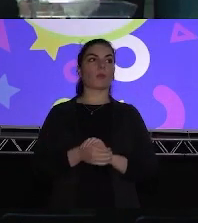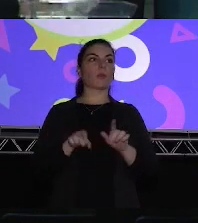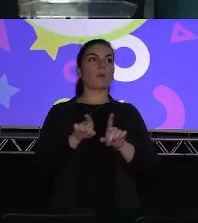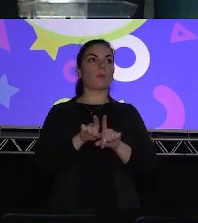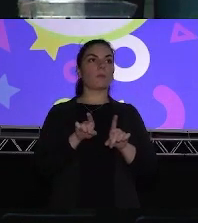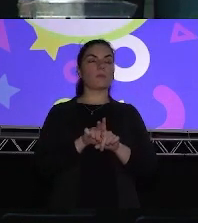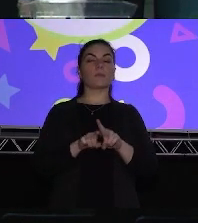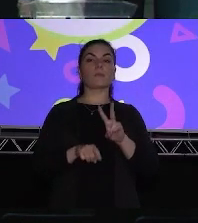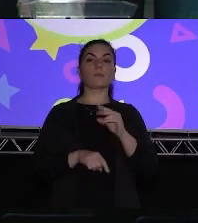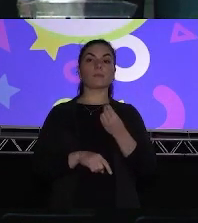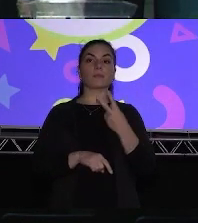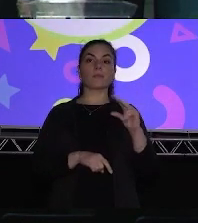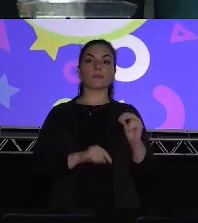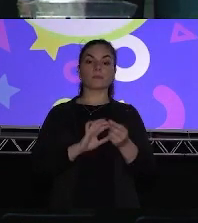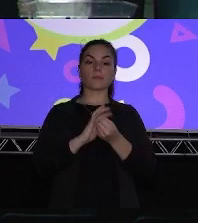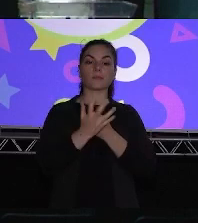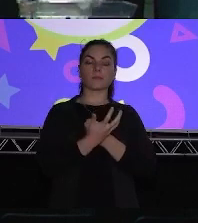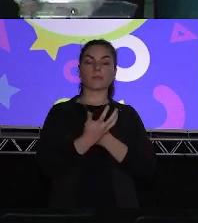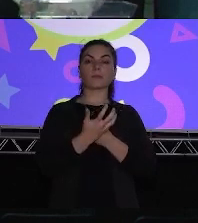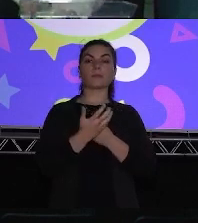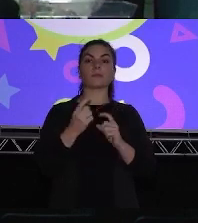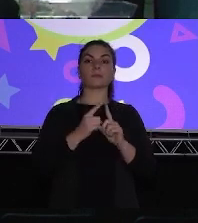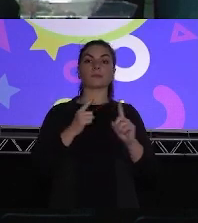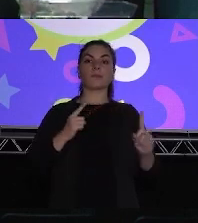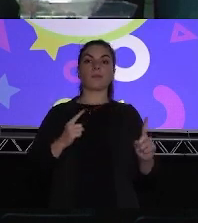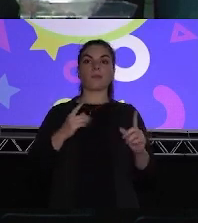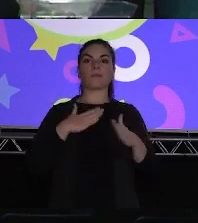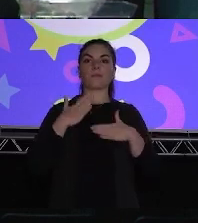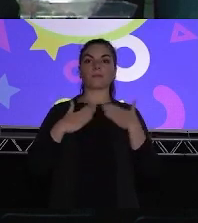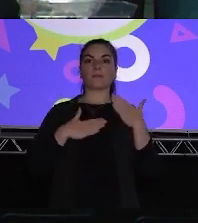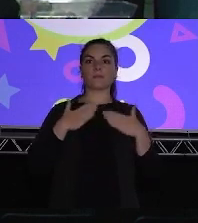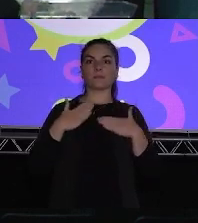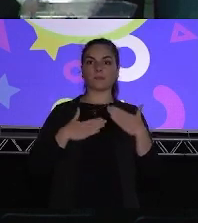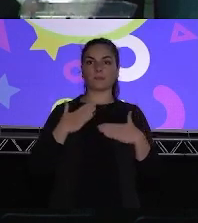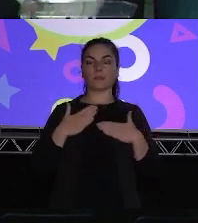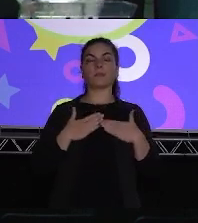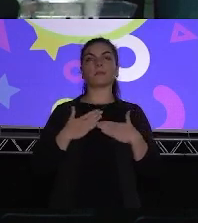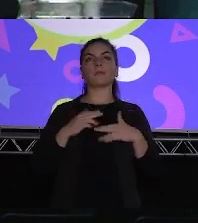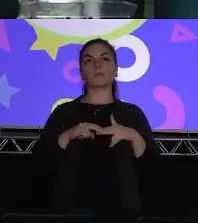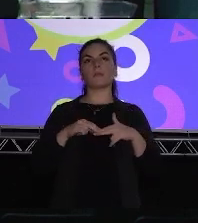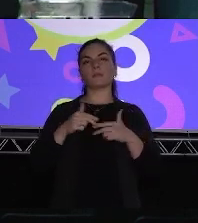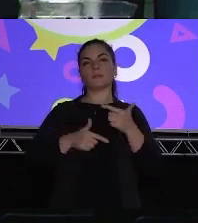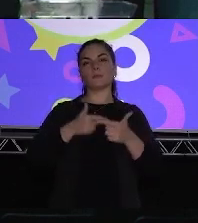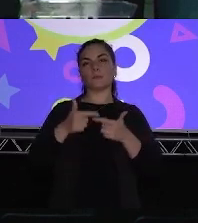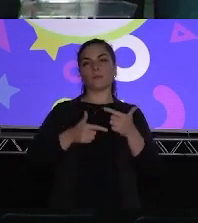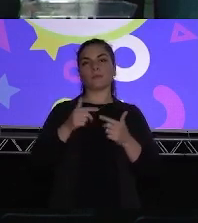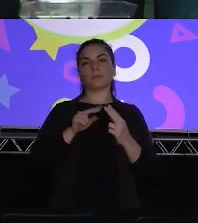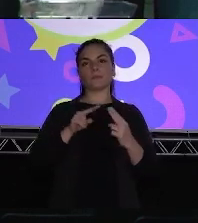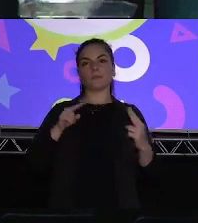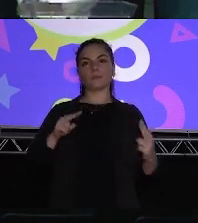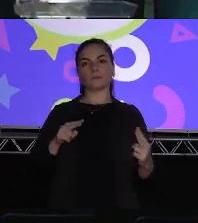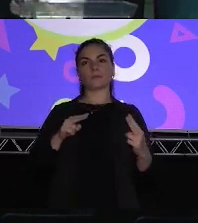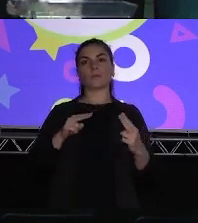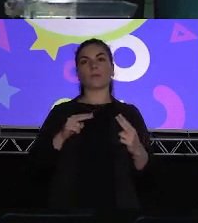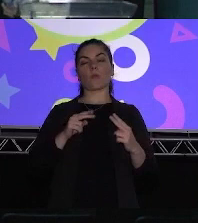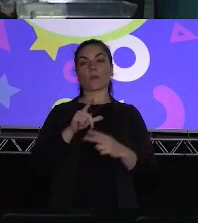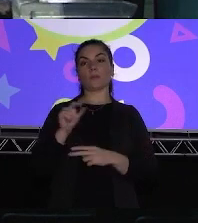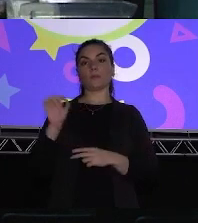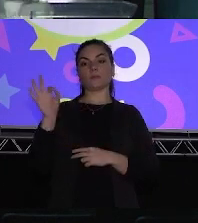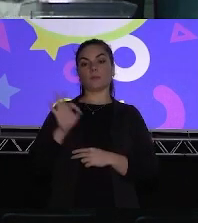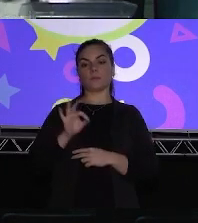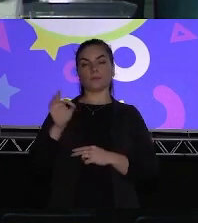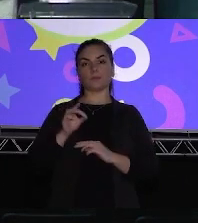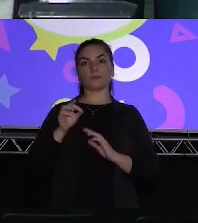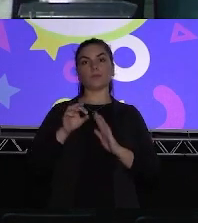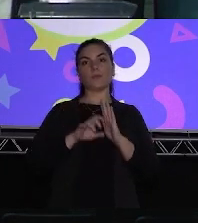em 2020 teve a pandemia, onde a gente foi pego de surpresa, né, com um trabalho remoto, 100% home office, o que expandiu as